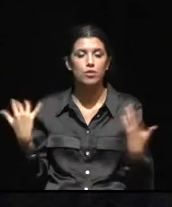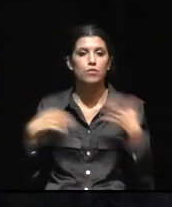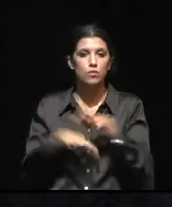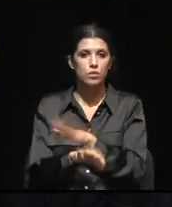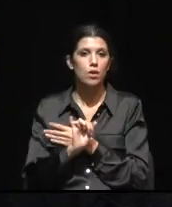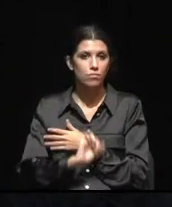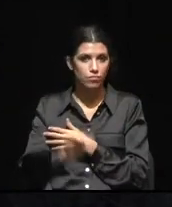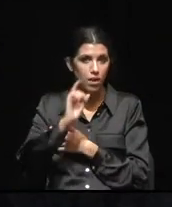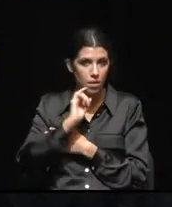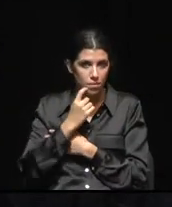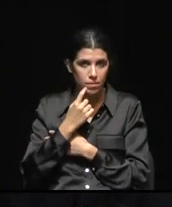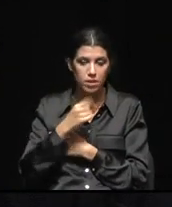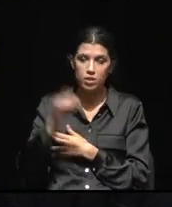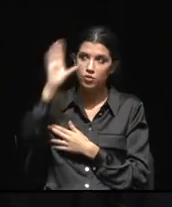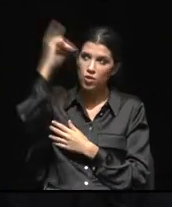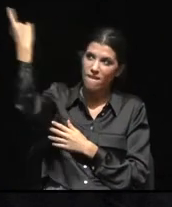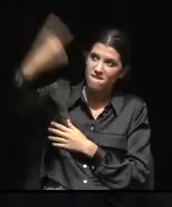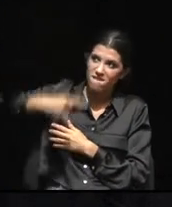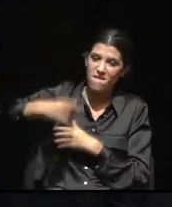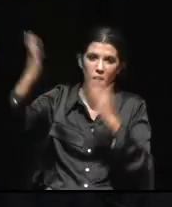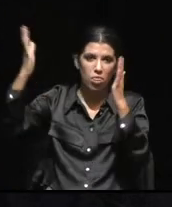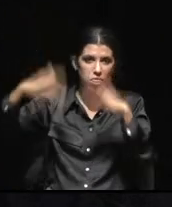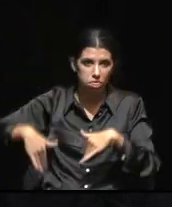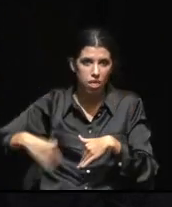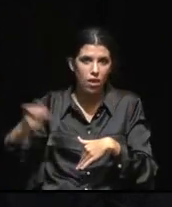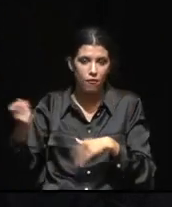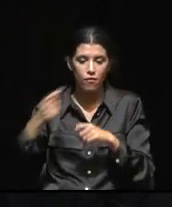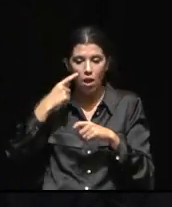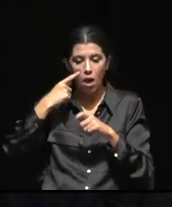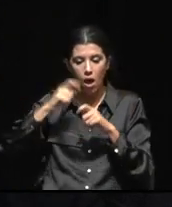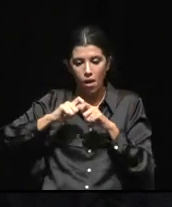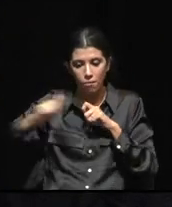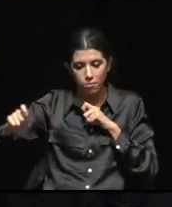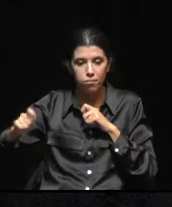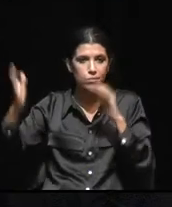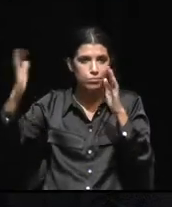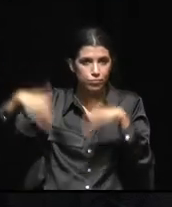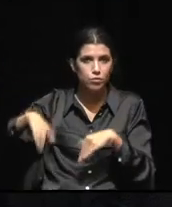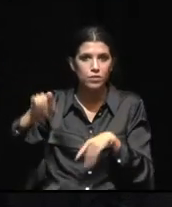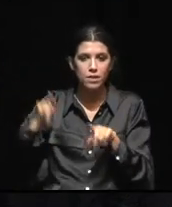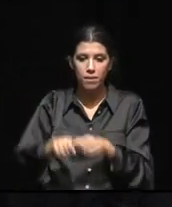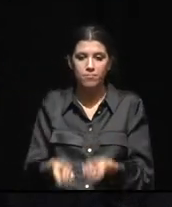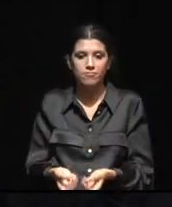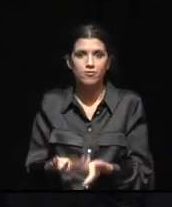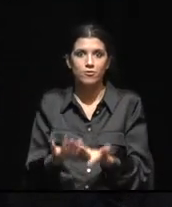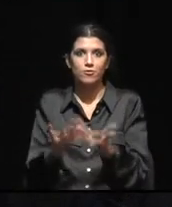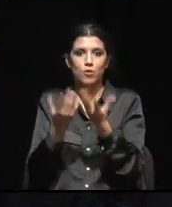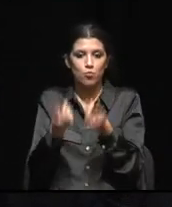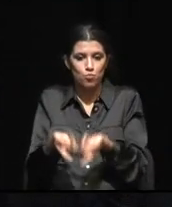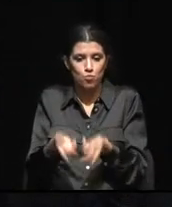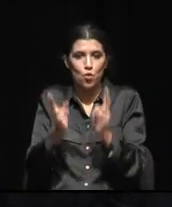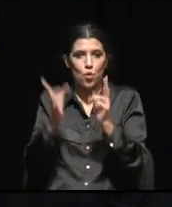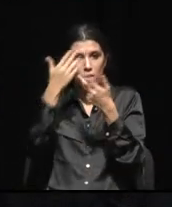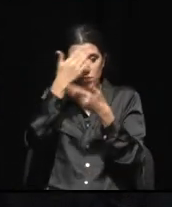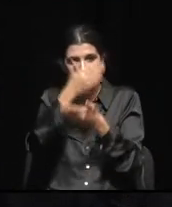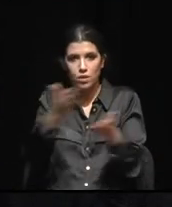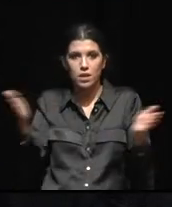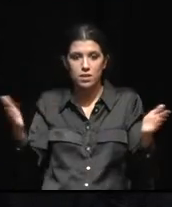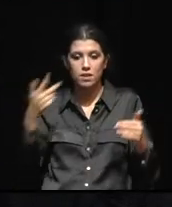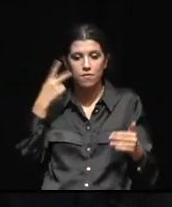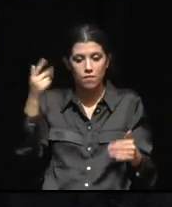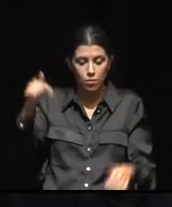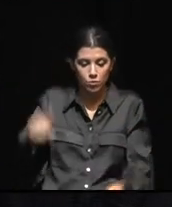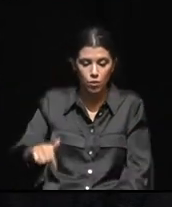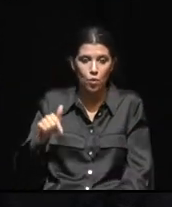de Abril que derrubou uma das ditaduras mais longas de sempre e lançou as sementes para o nascimento do regime democrático em que